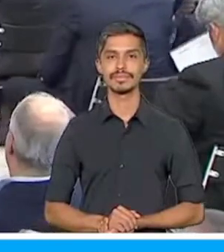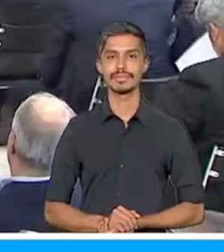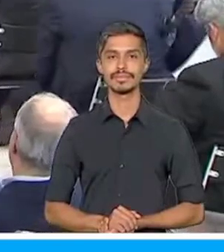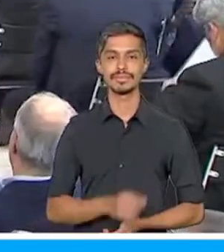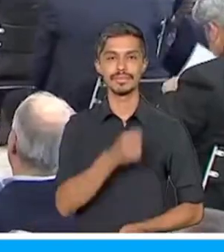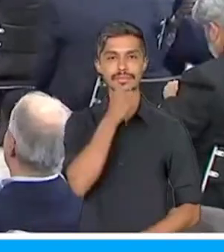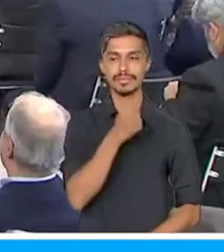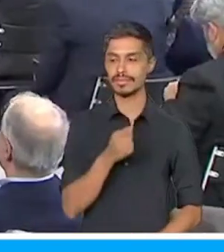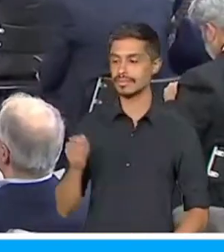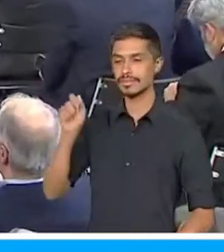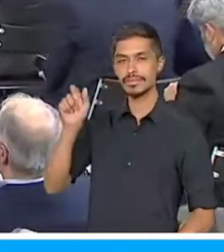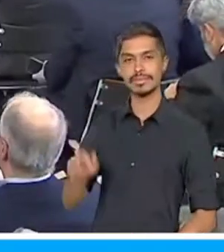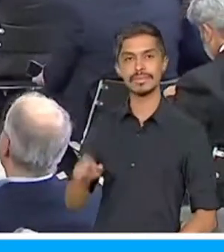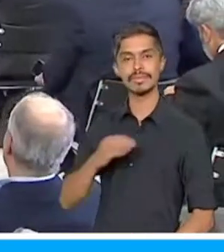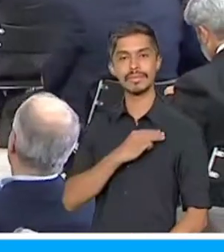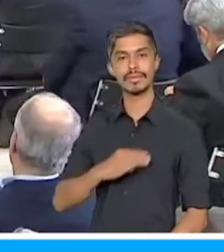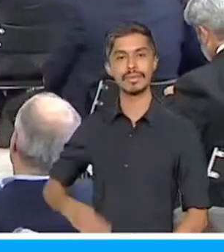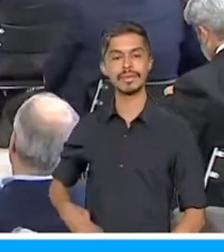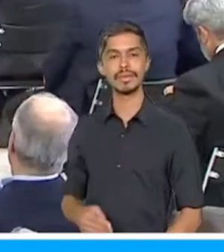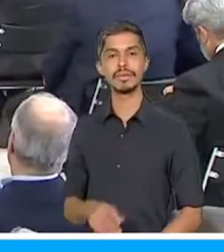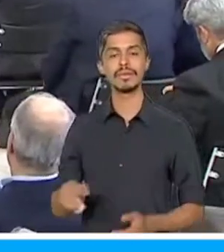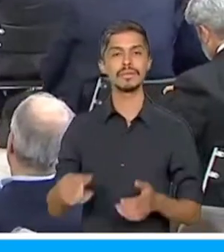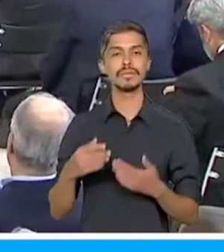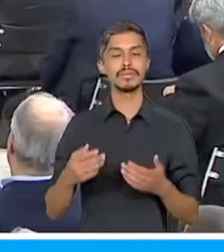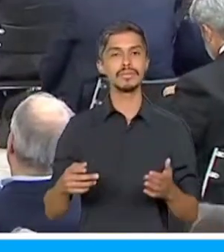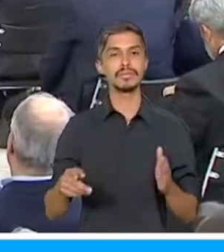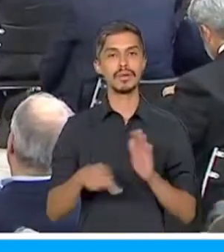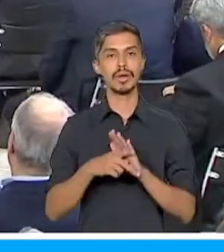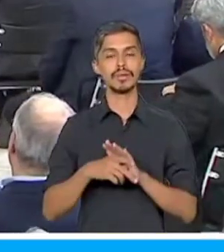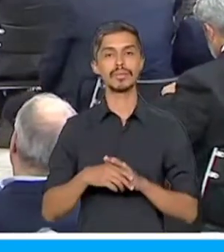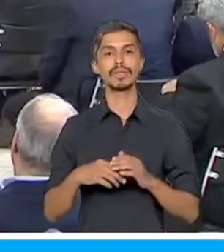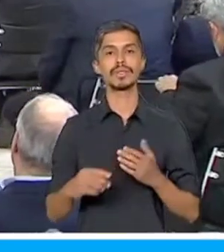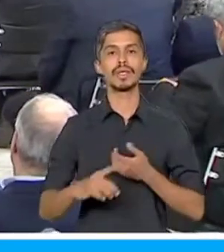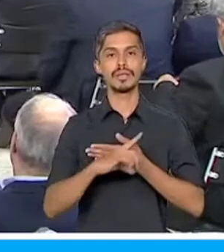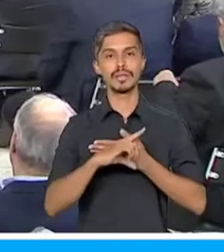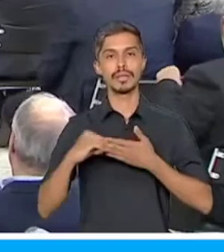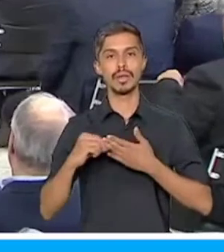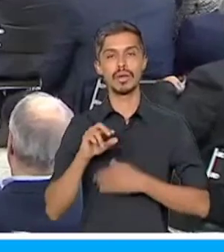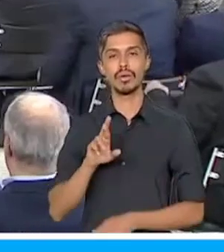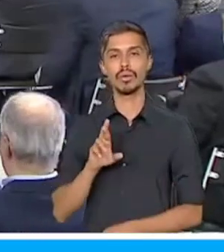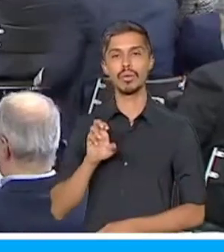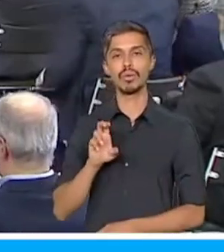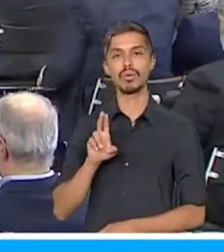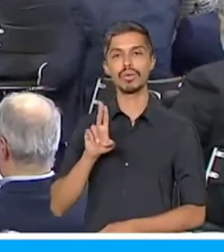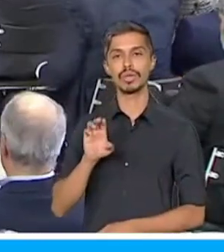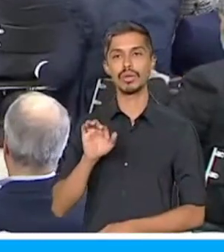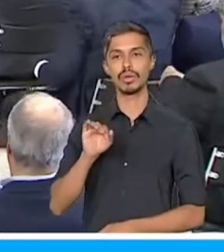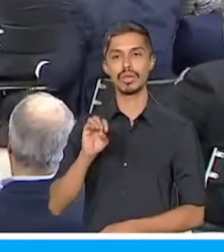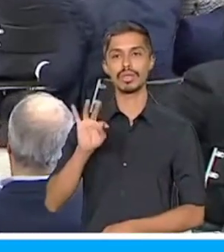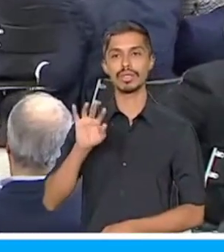A palavra, o ministro de Estado-chefe da Casa Civil, Rui Costa.